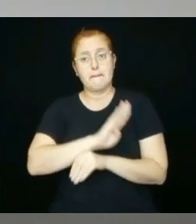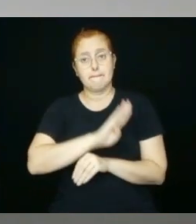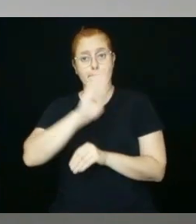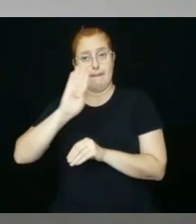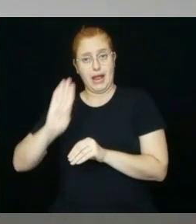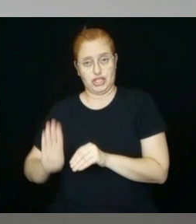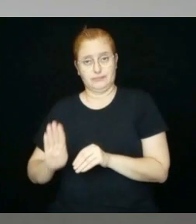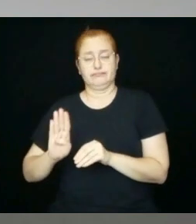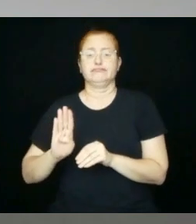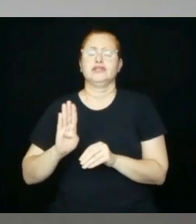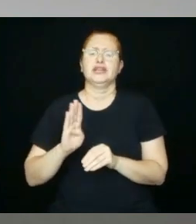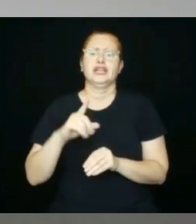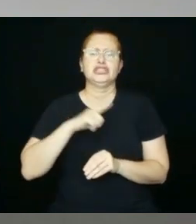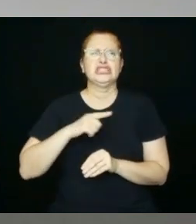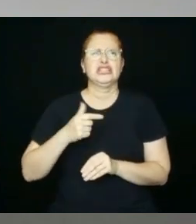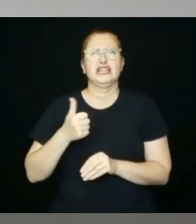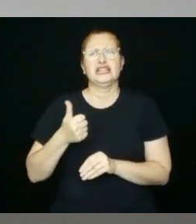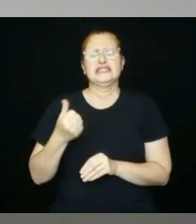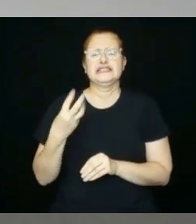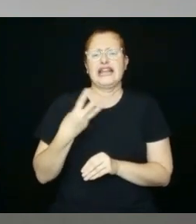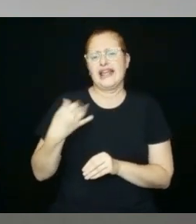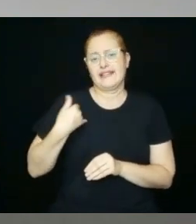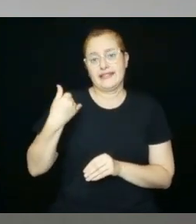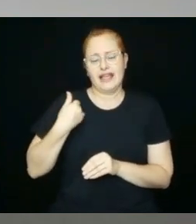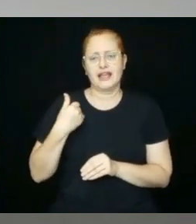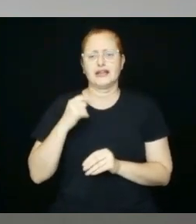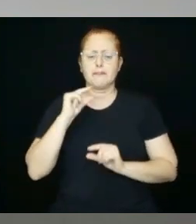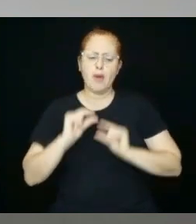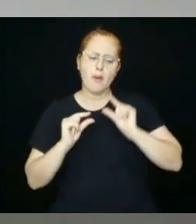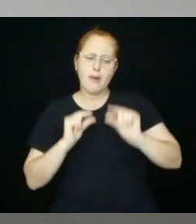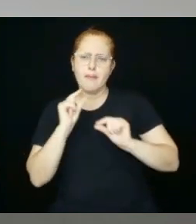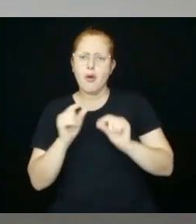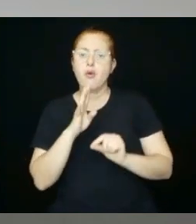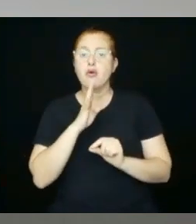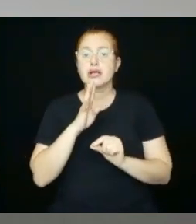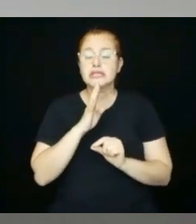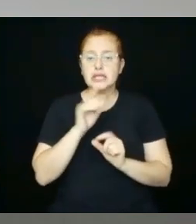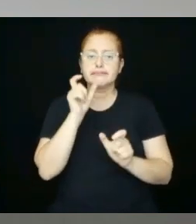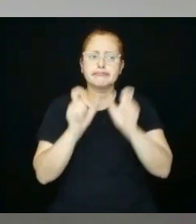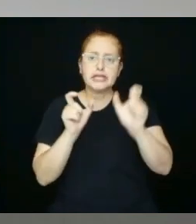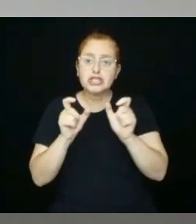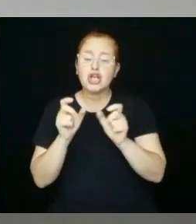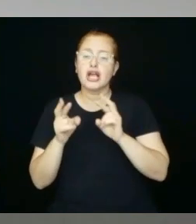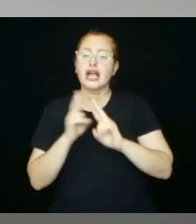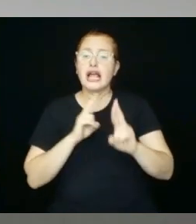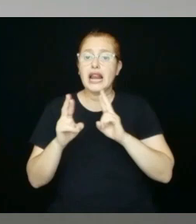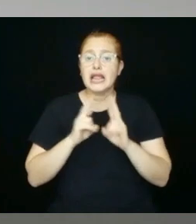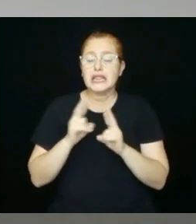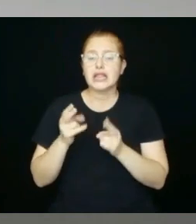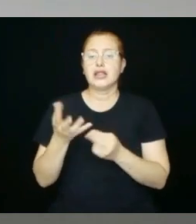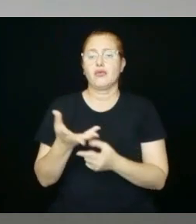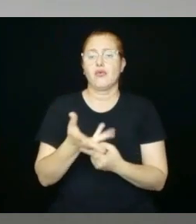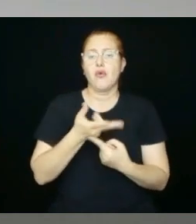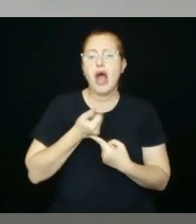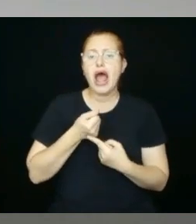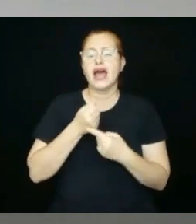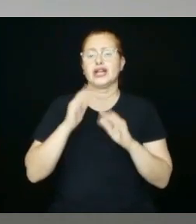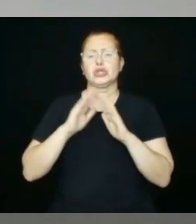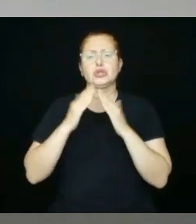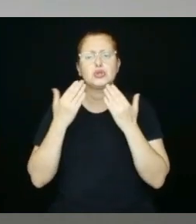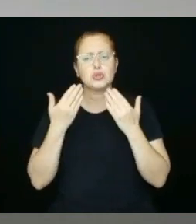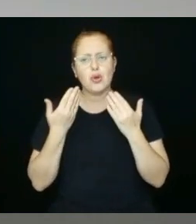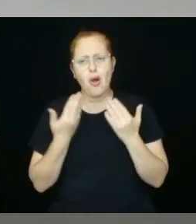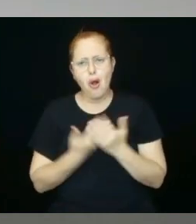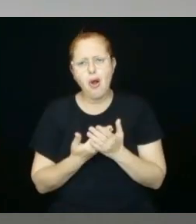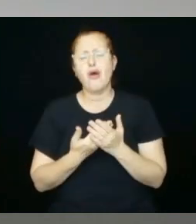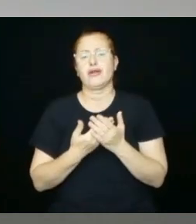13 anos, por aí, assim. E aos poucos lá fui conhecendo o pessoal que se relacionava com arte no colégio, assim. Aí tem um amigo